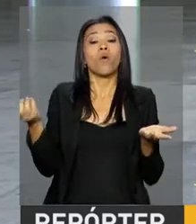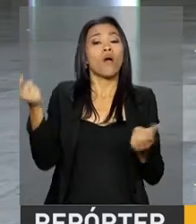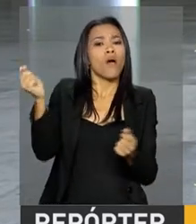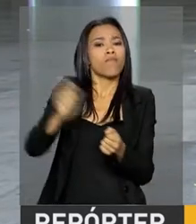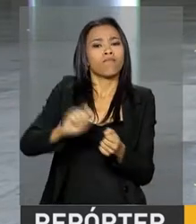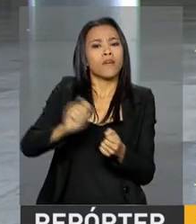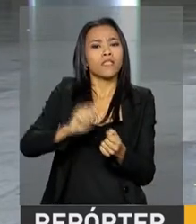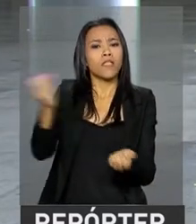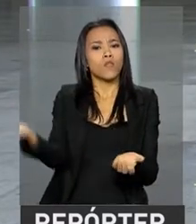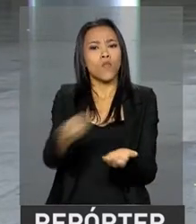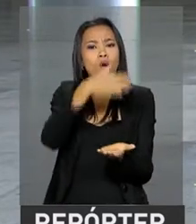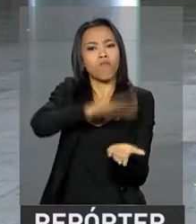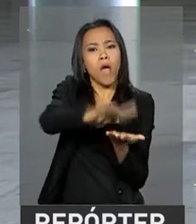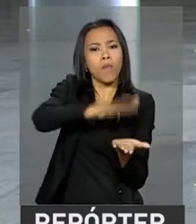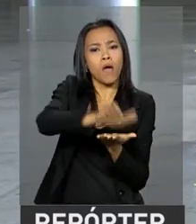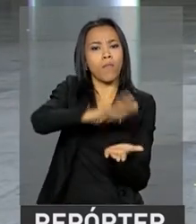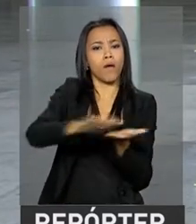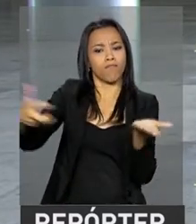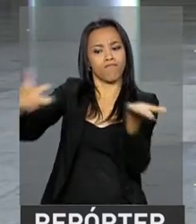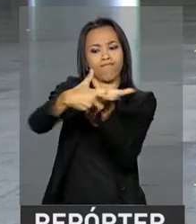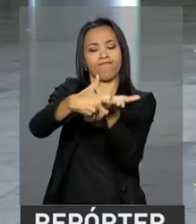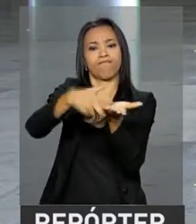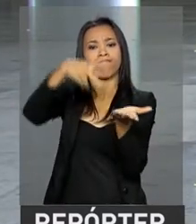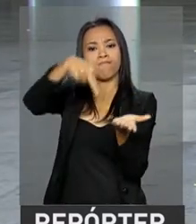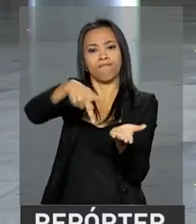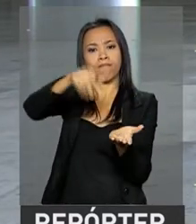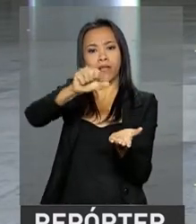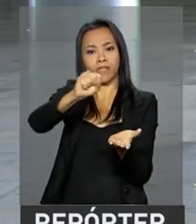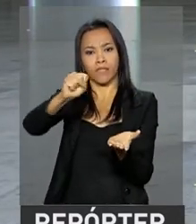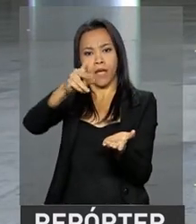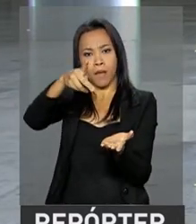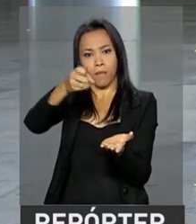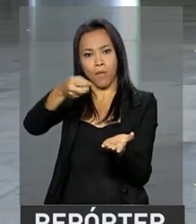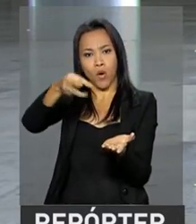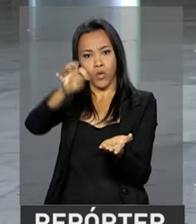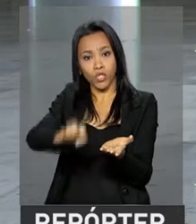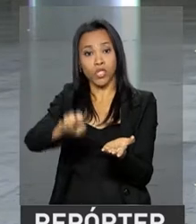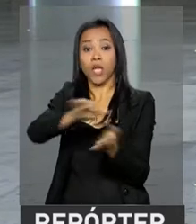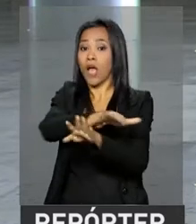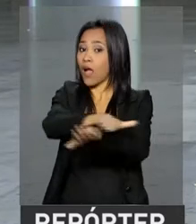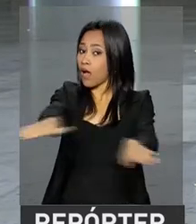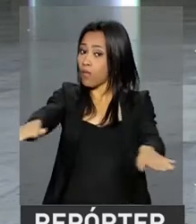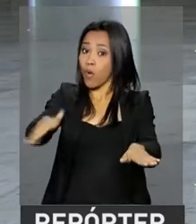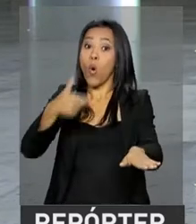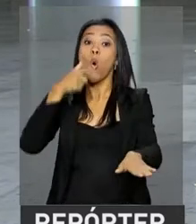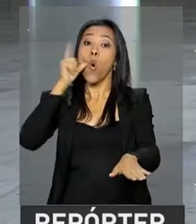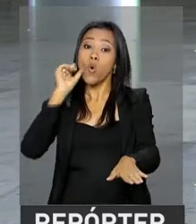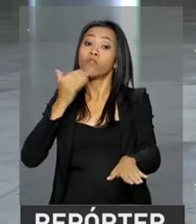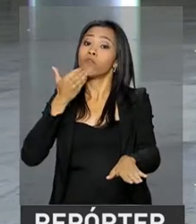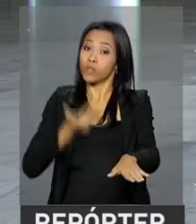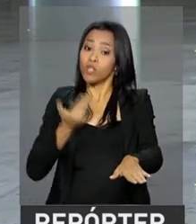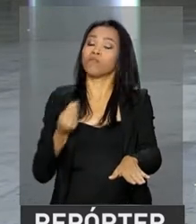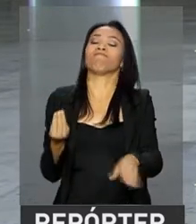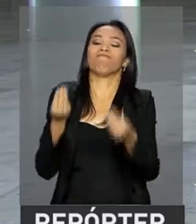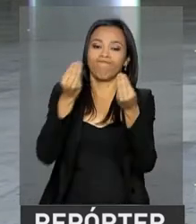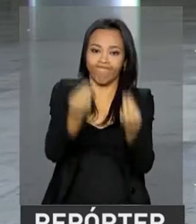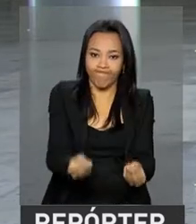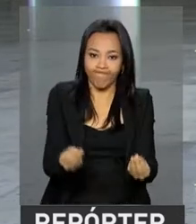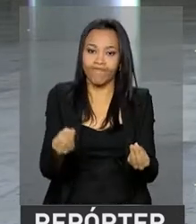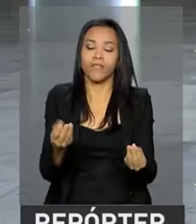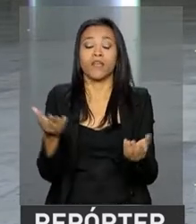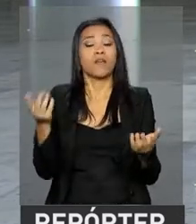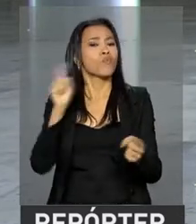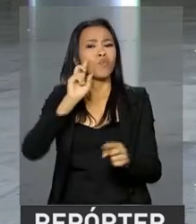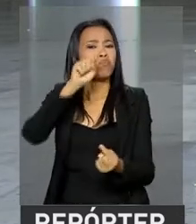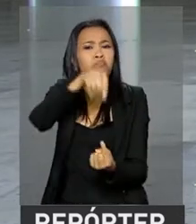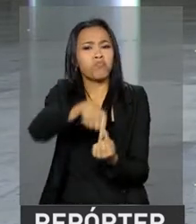passaportes foi suspensa para os documentos solicitados a partir de ontem, terça-feira, dia 27. às 10 horas da noite. Segundo a Polícia Federal, a medida